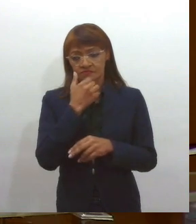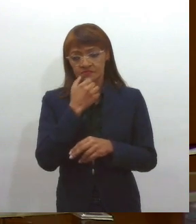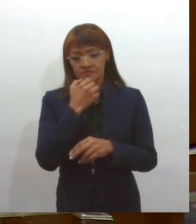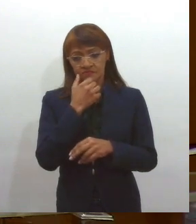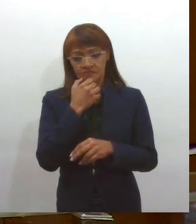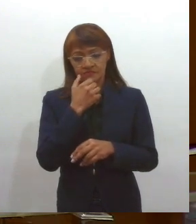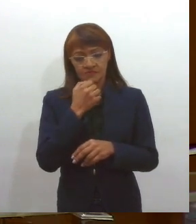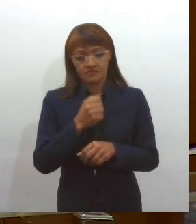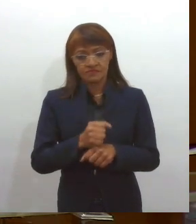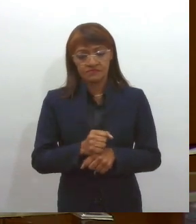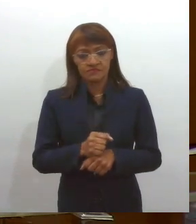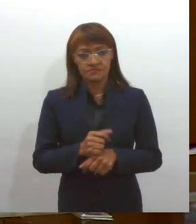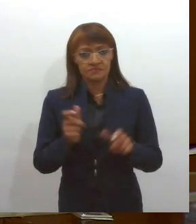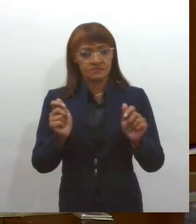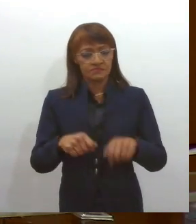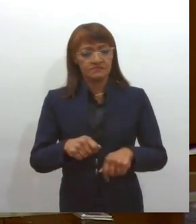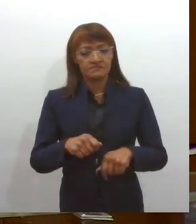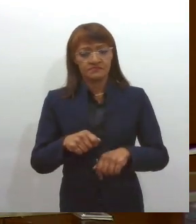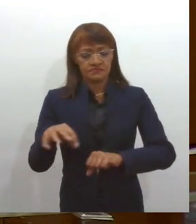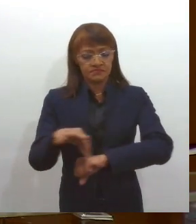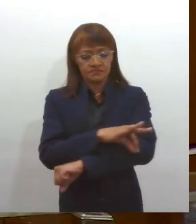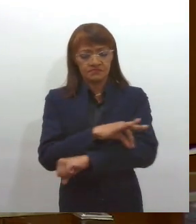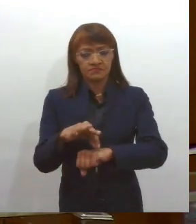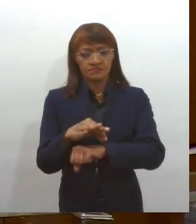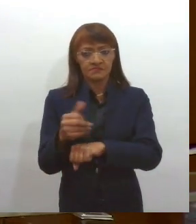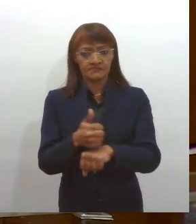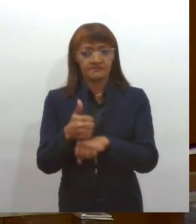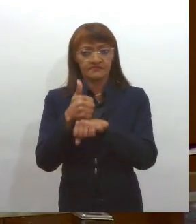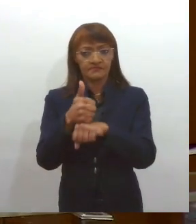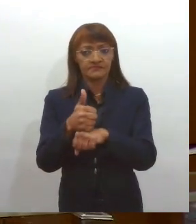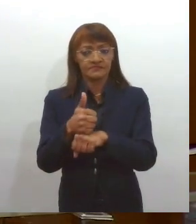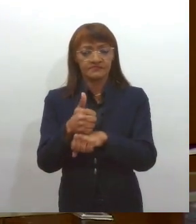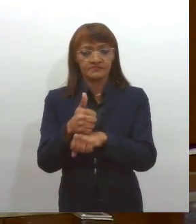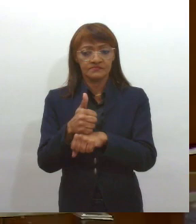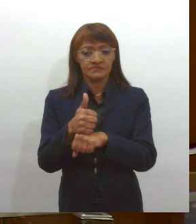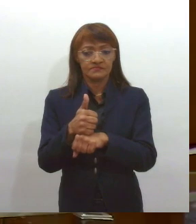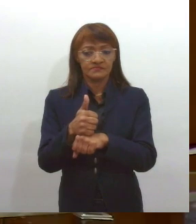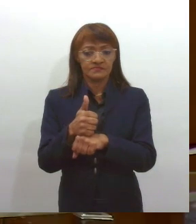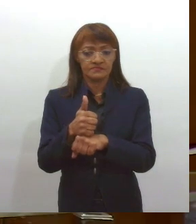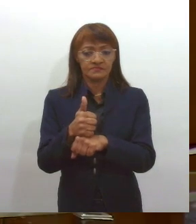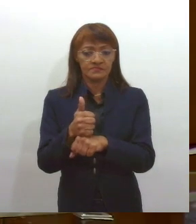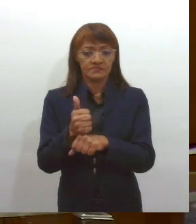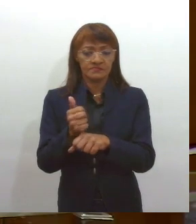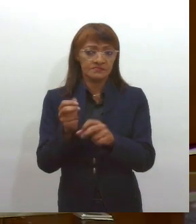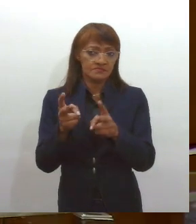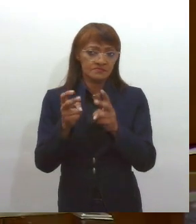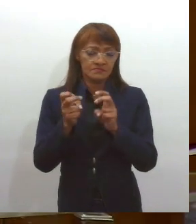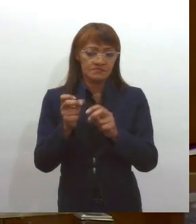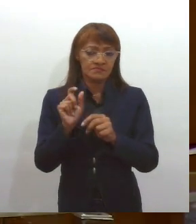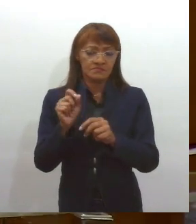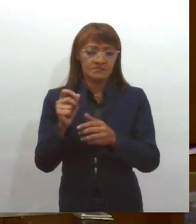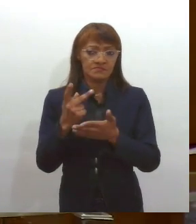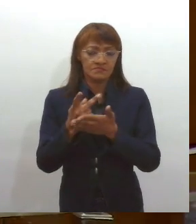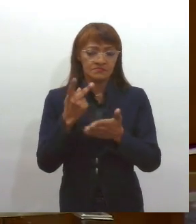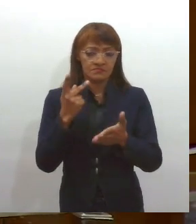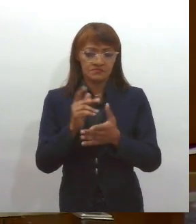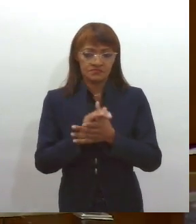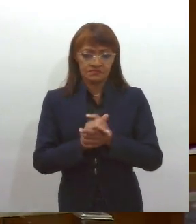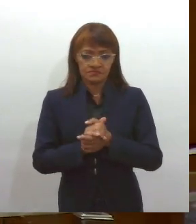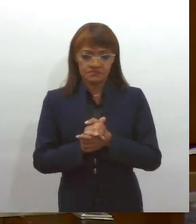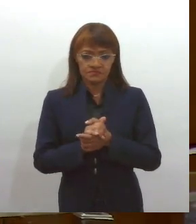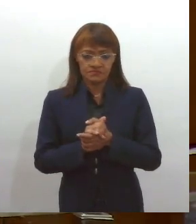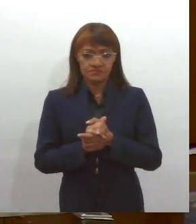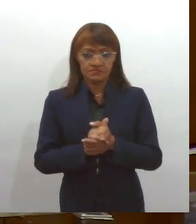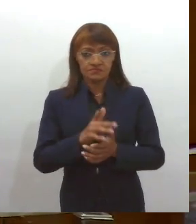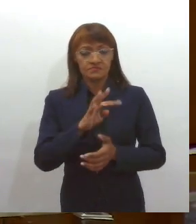né que possa verificar a situação que está aquela ponte e esse técnico esse responsável esse Engenheiro venha